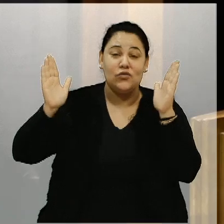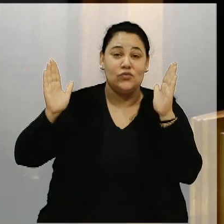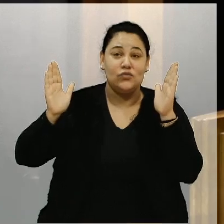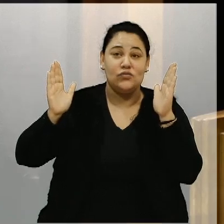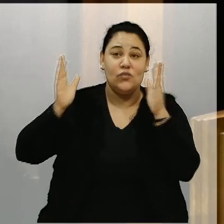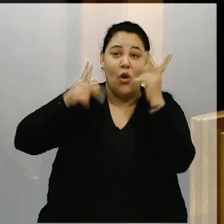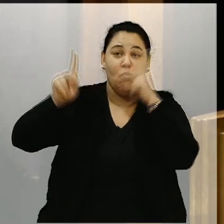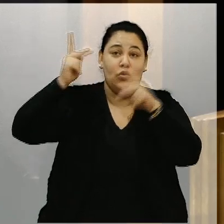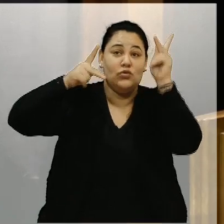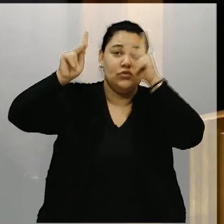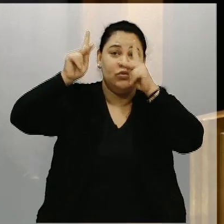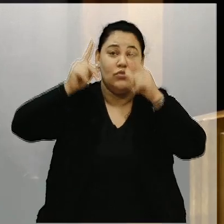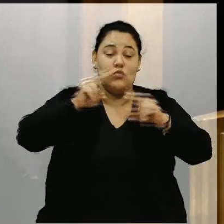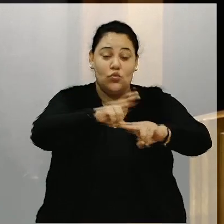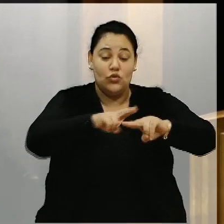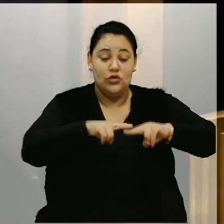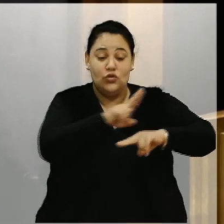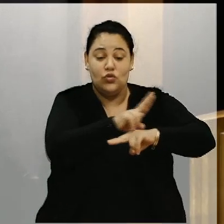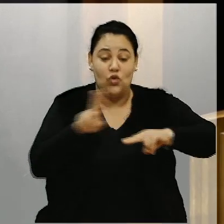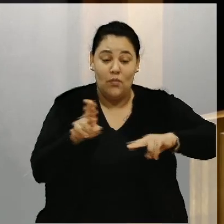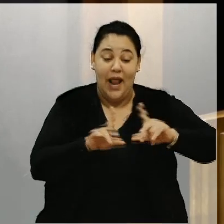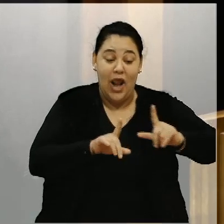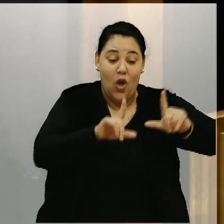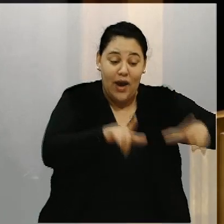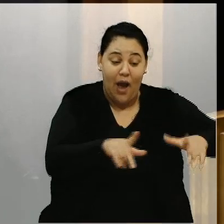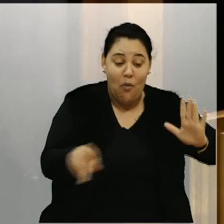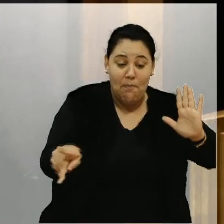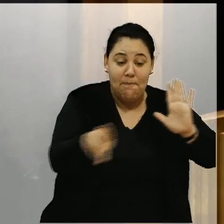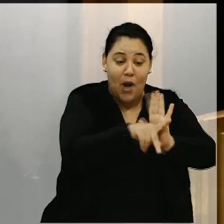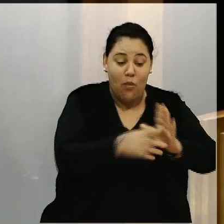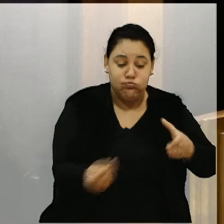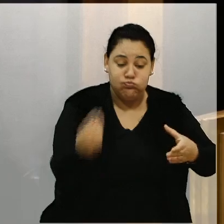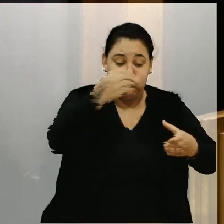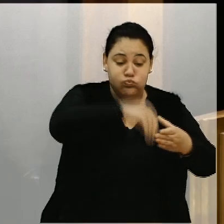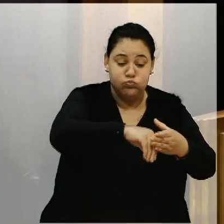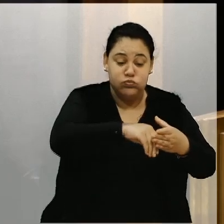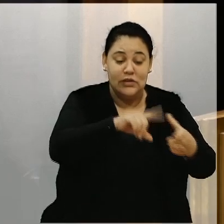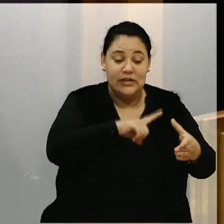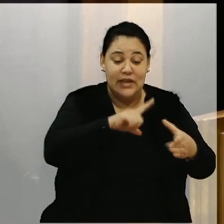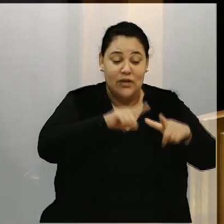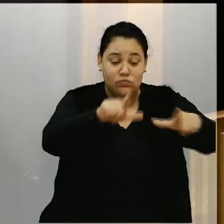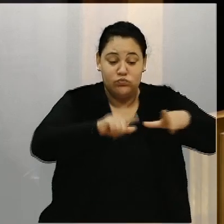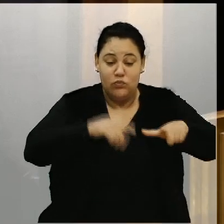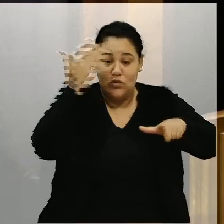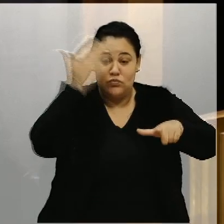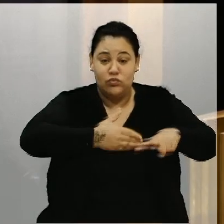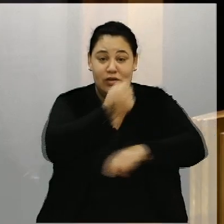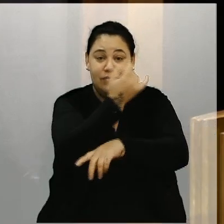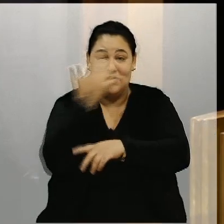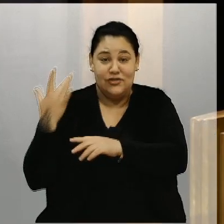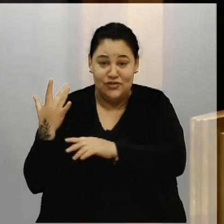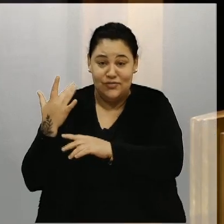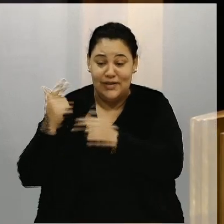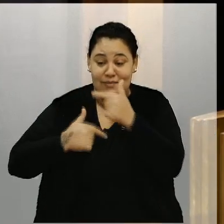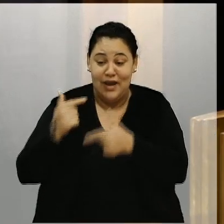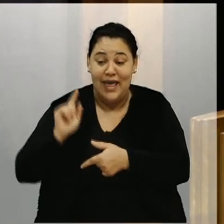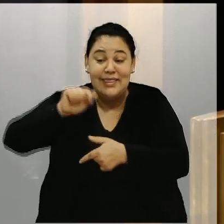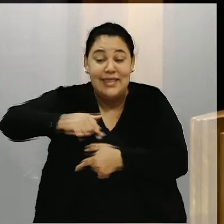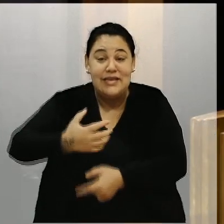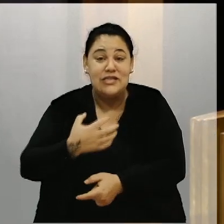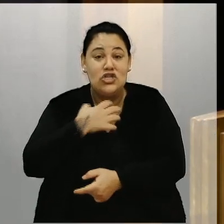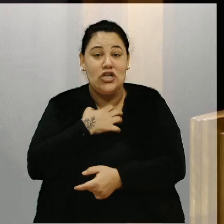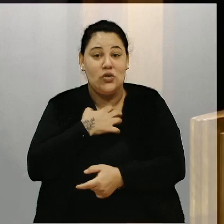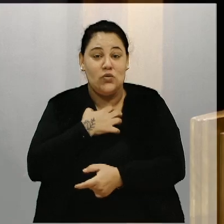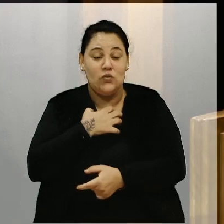chama estação de transbordo. Ela tem toda uma licença ambiental especial para funcionar desta forma.